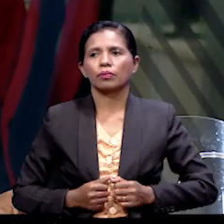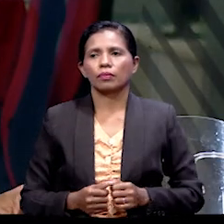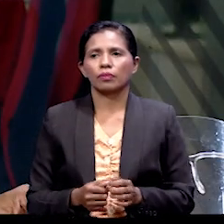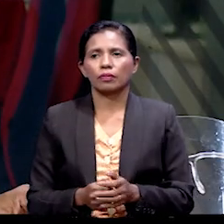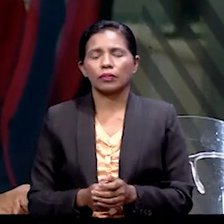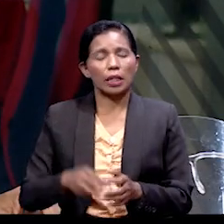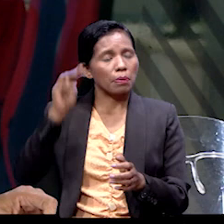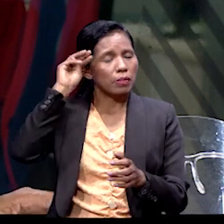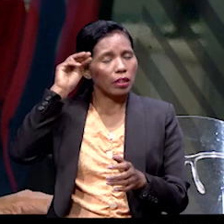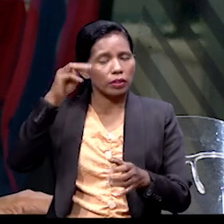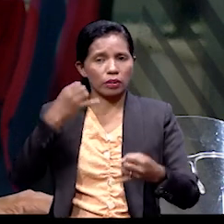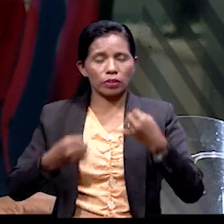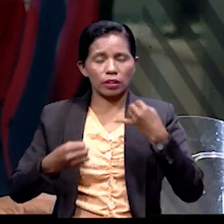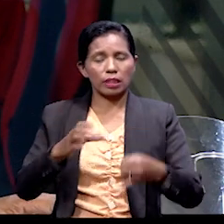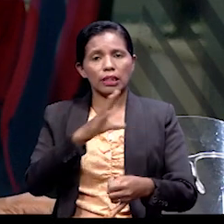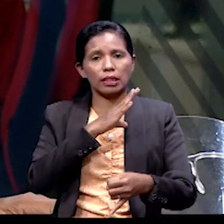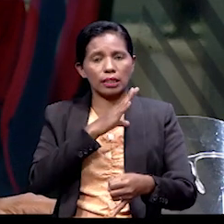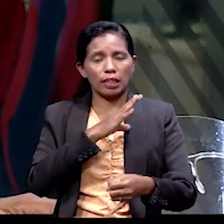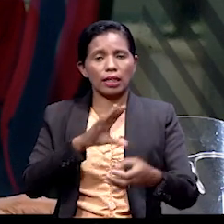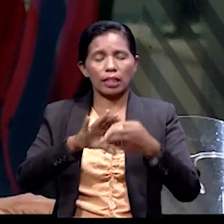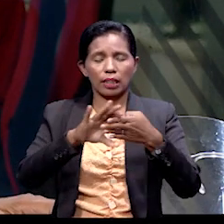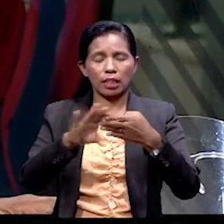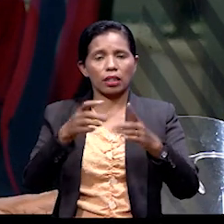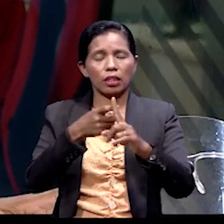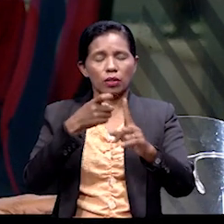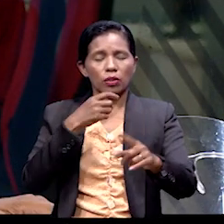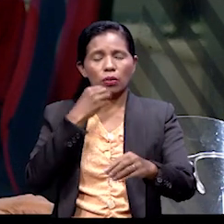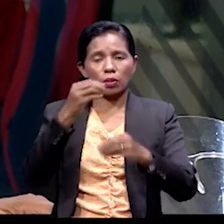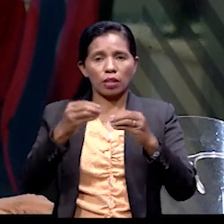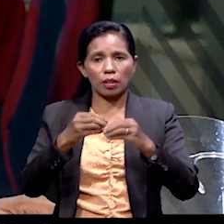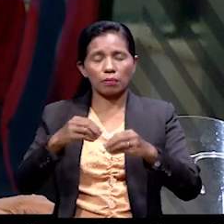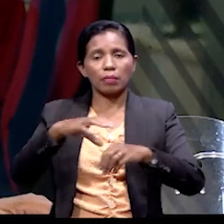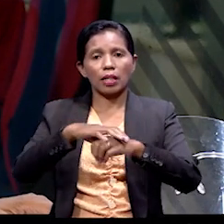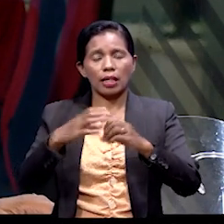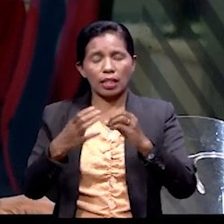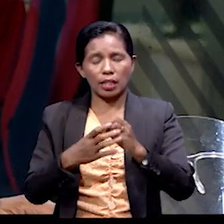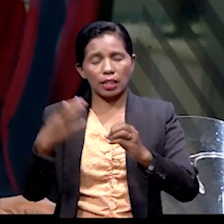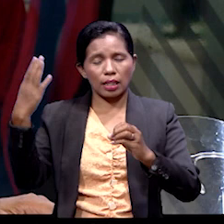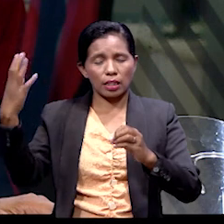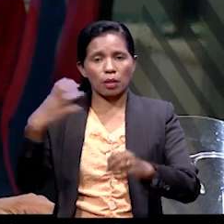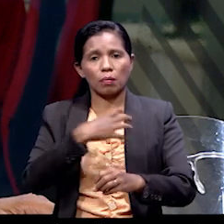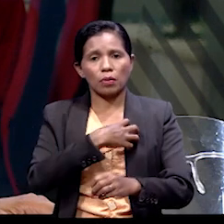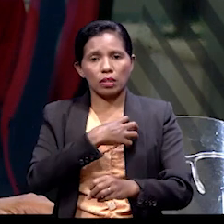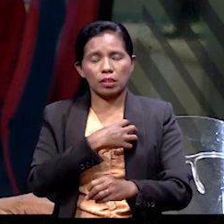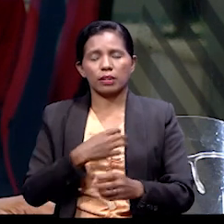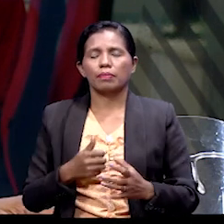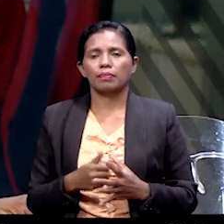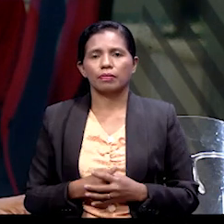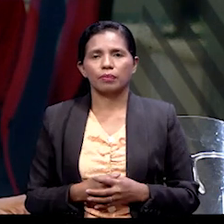Ministro da Justiça, em notificação ao Tribunal, com abalargamento, rai quartel-geral Pentele e Caicoli.